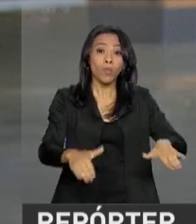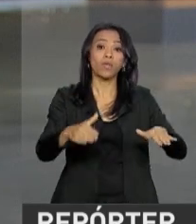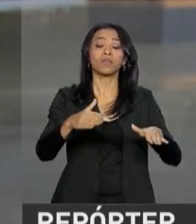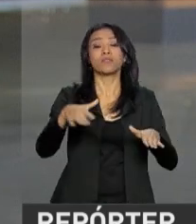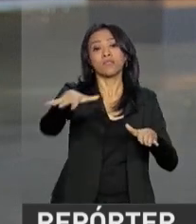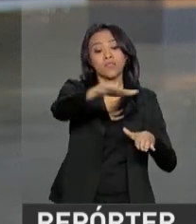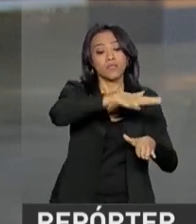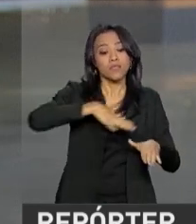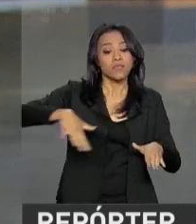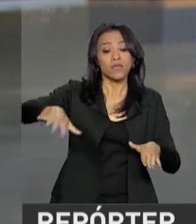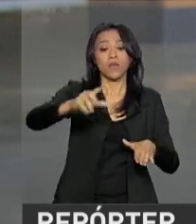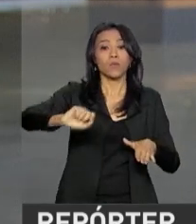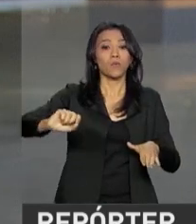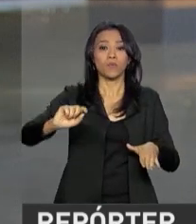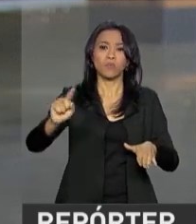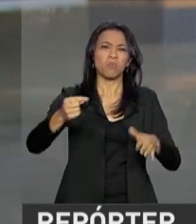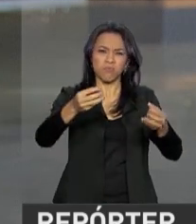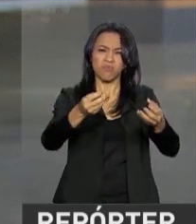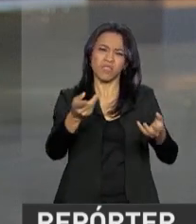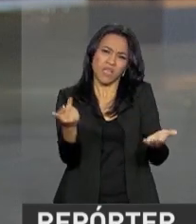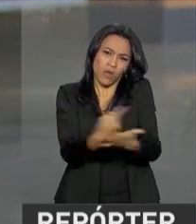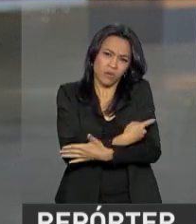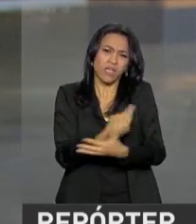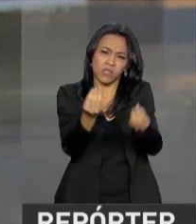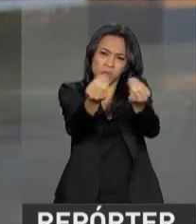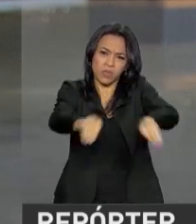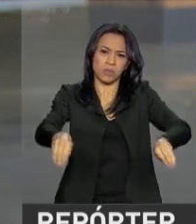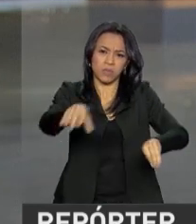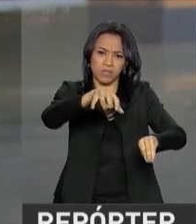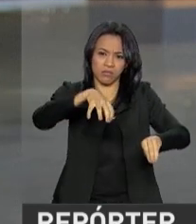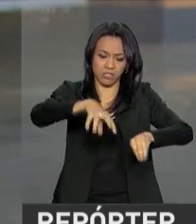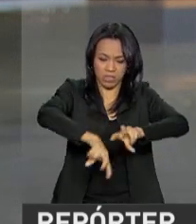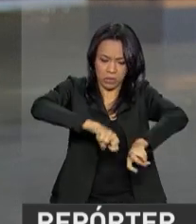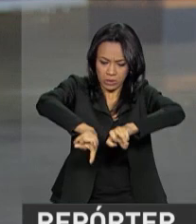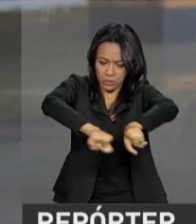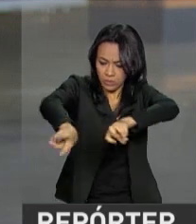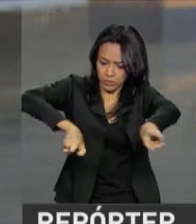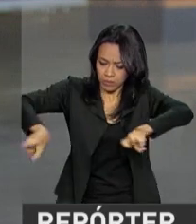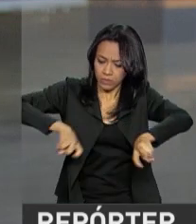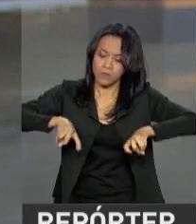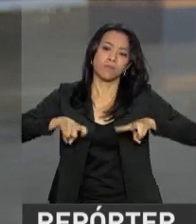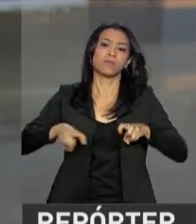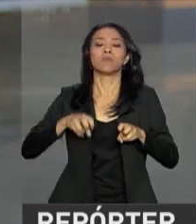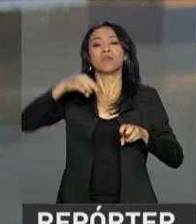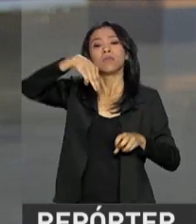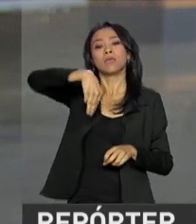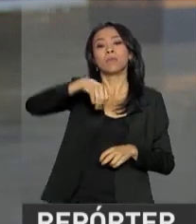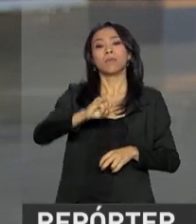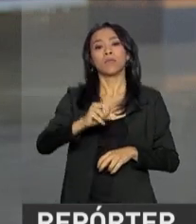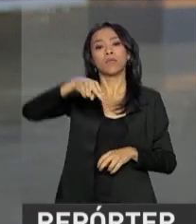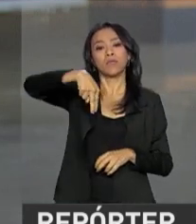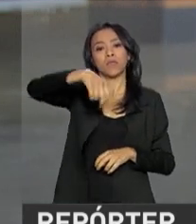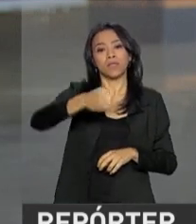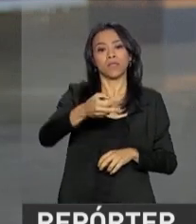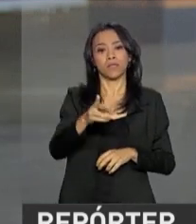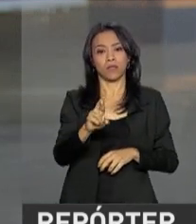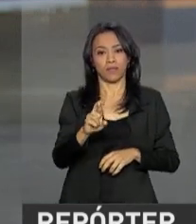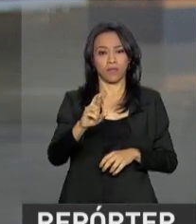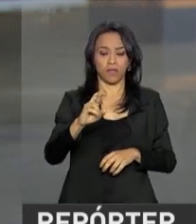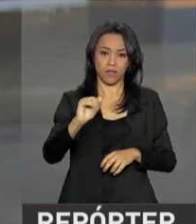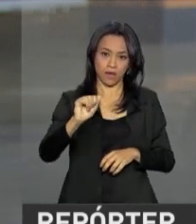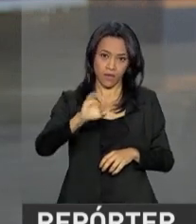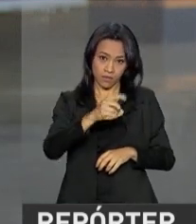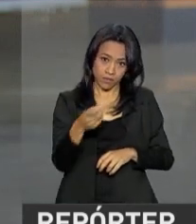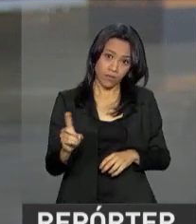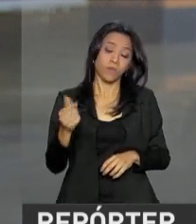atividade de mineração agora os municípios não produtores mas que são impactados por essas atividades através